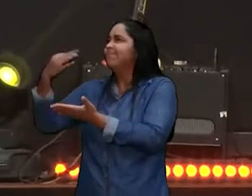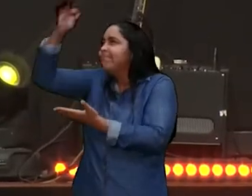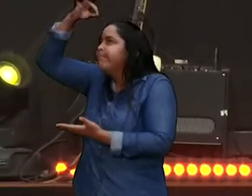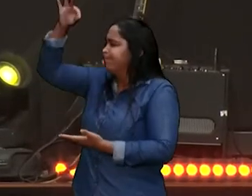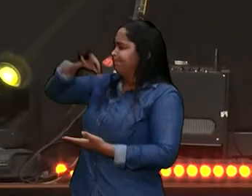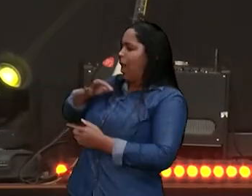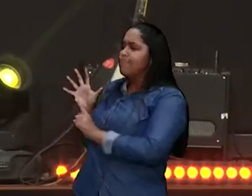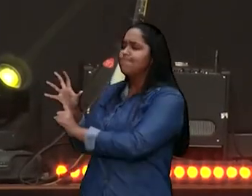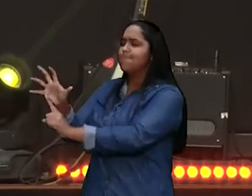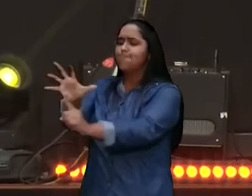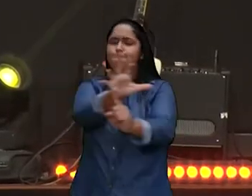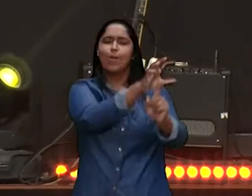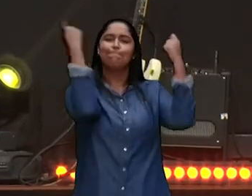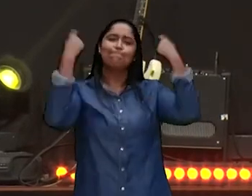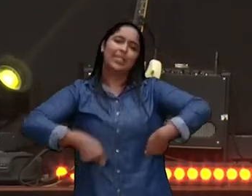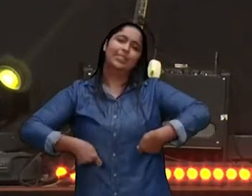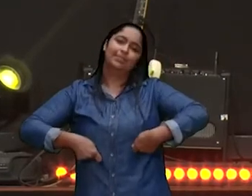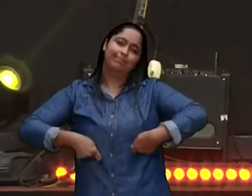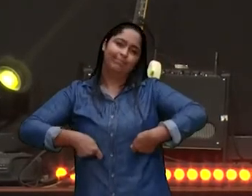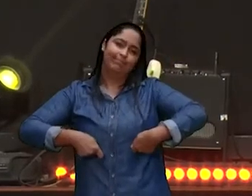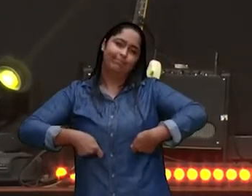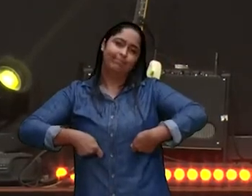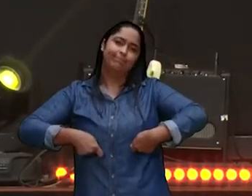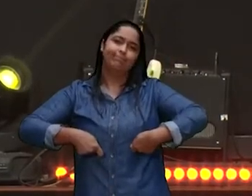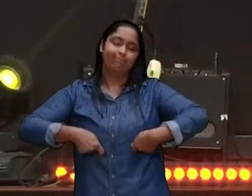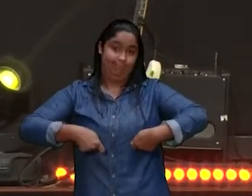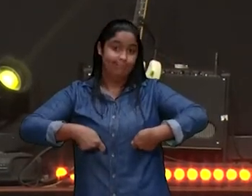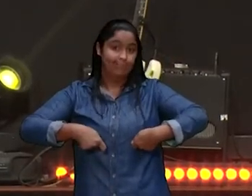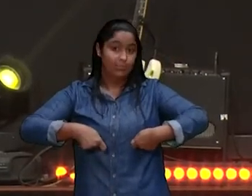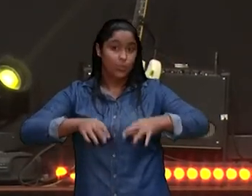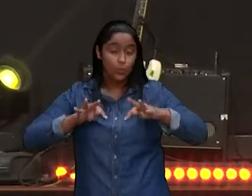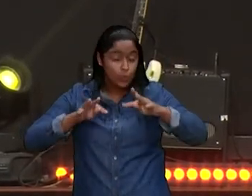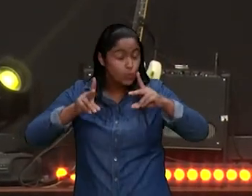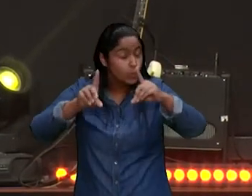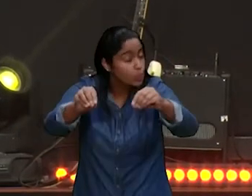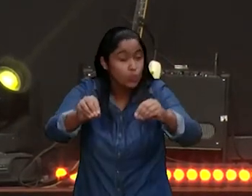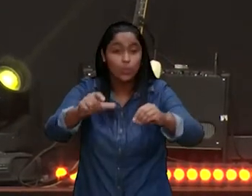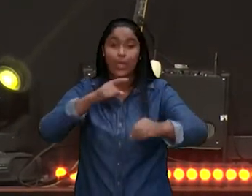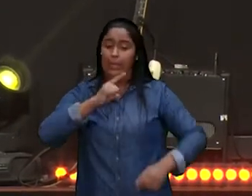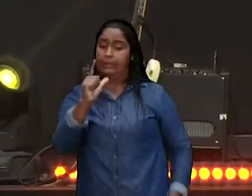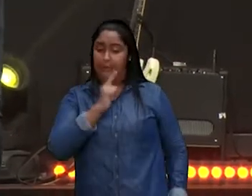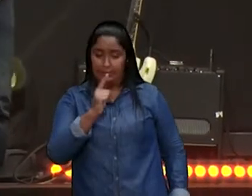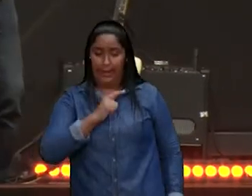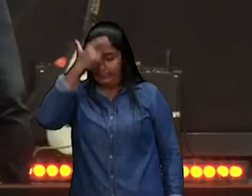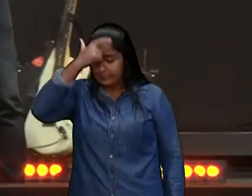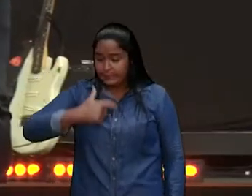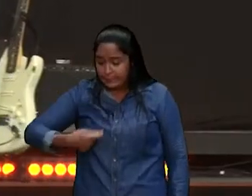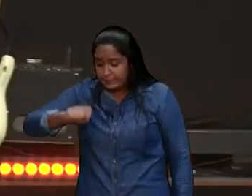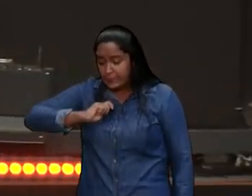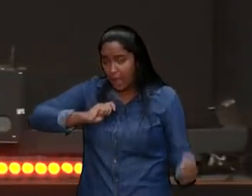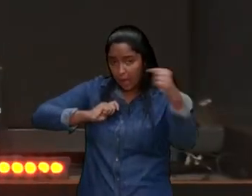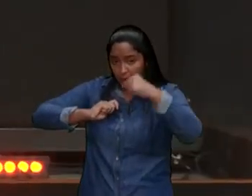que transformação eu tenho é tudo aquilo que eu tenho é tudo